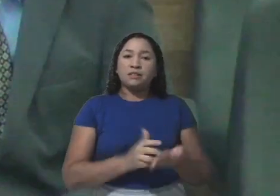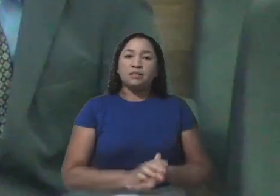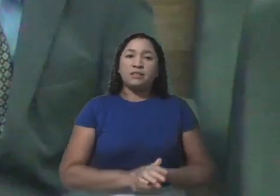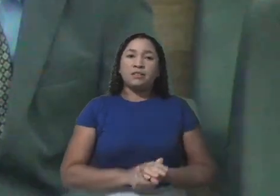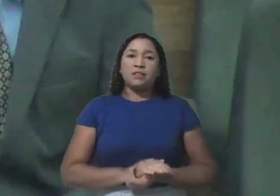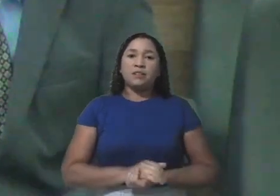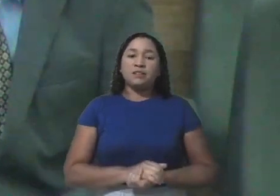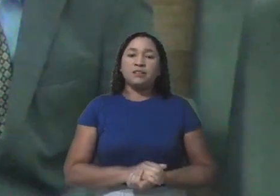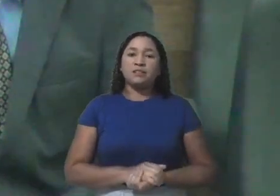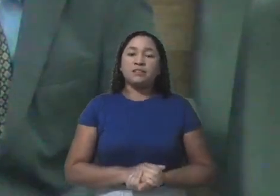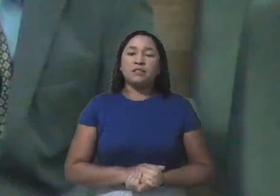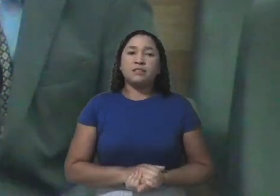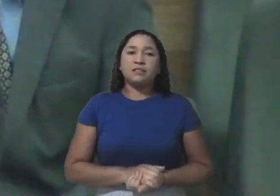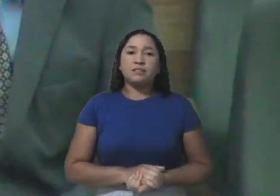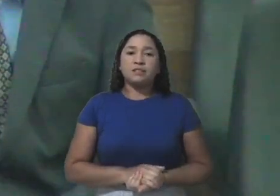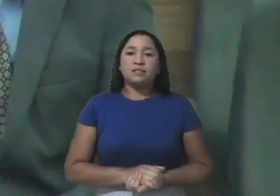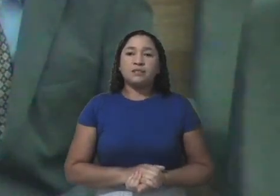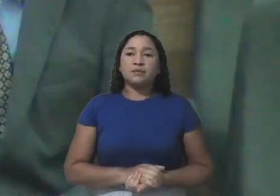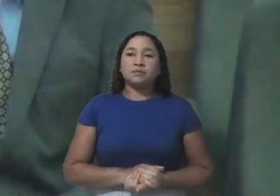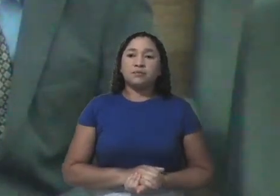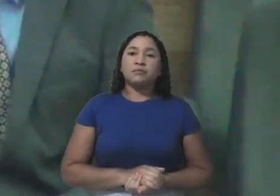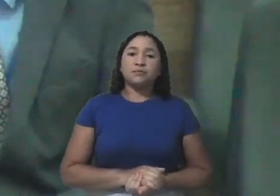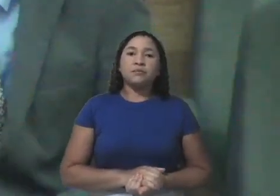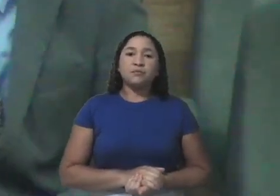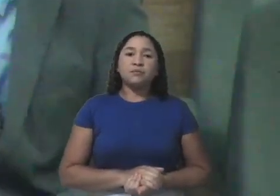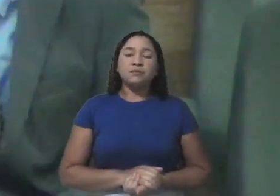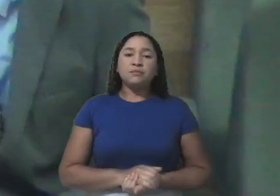Essa página de número 5, por gentileza.